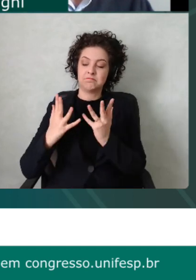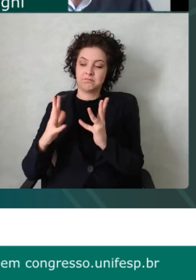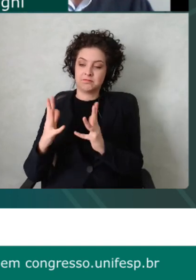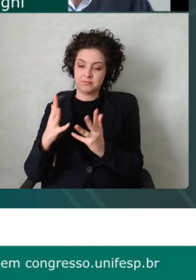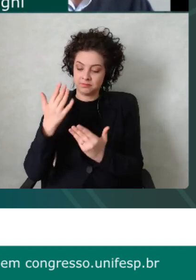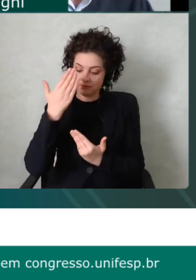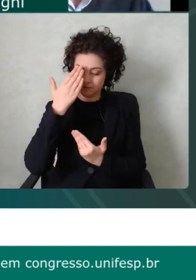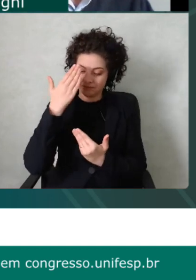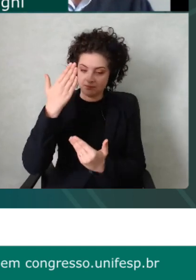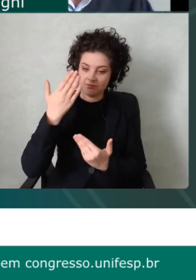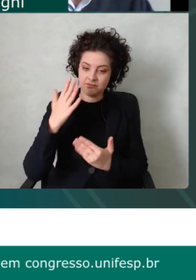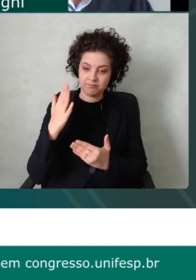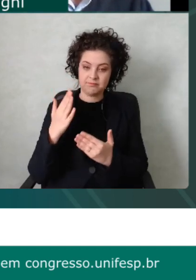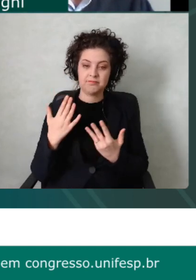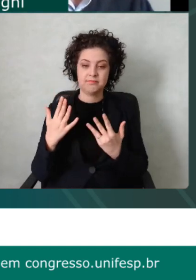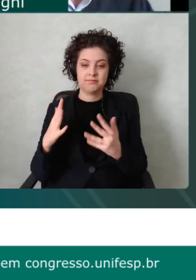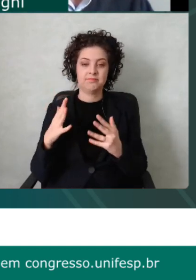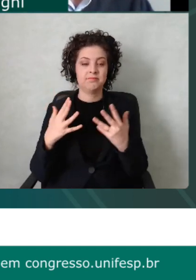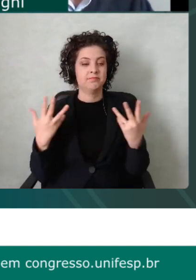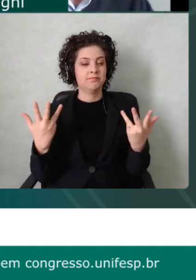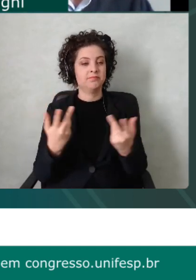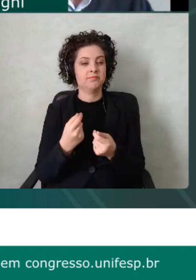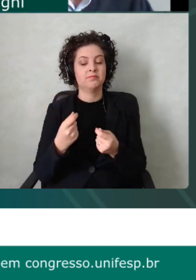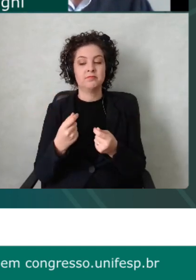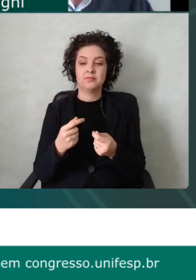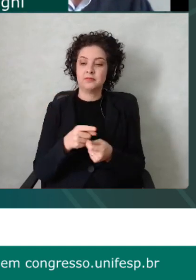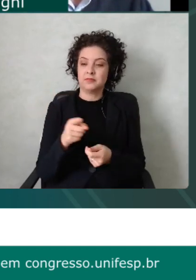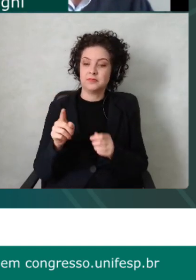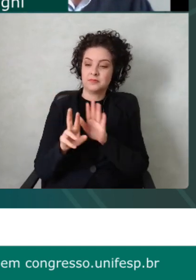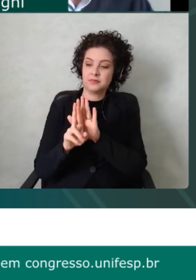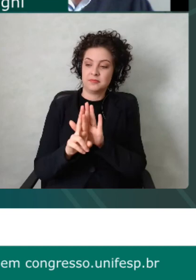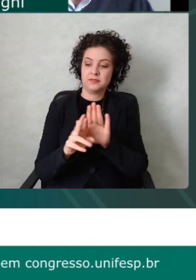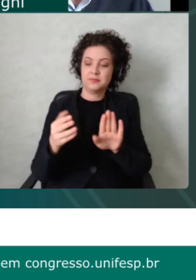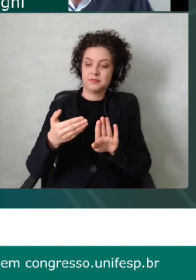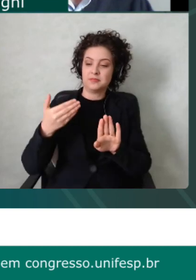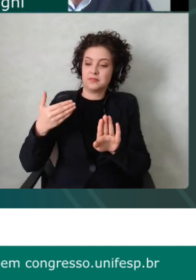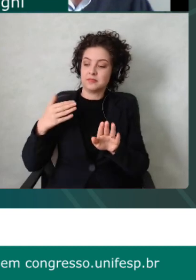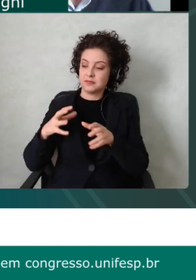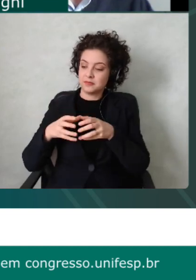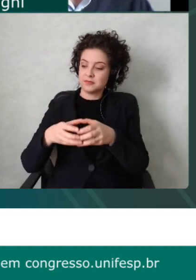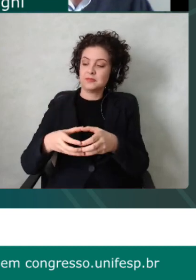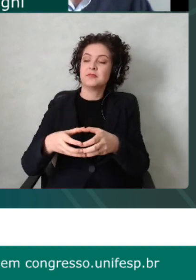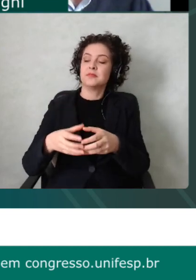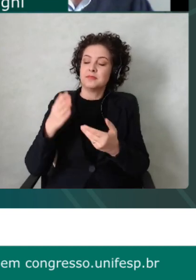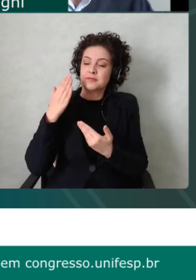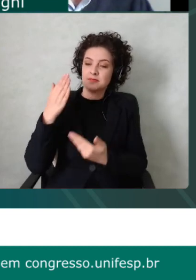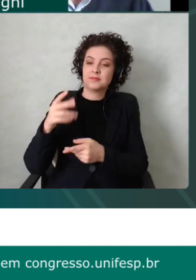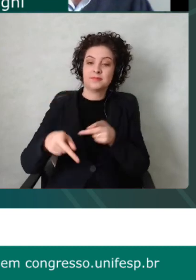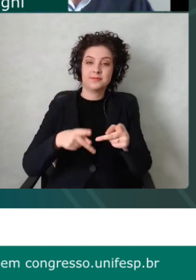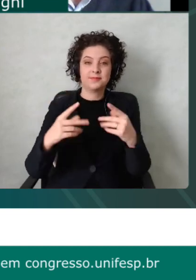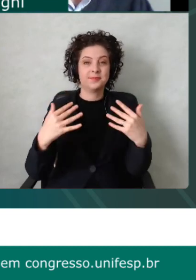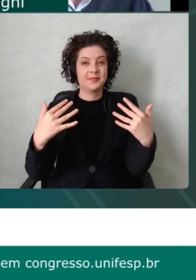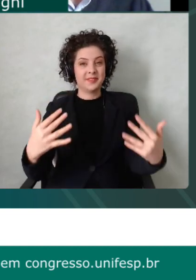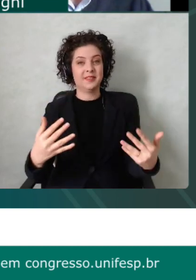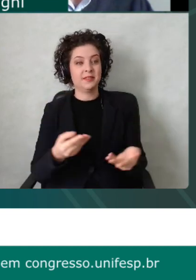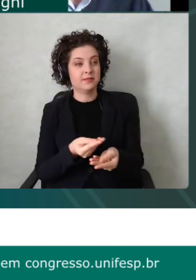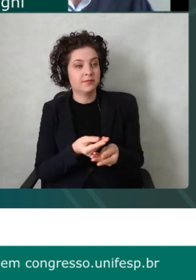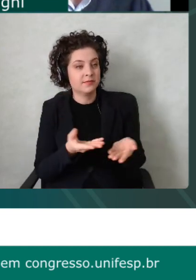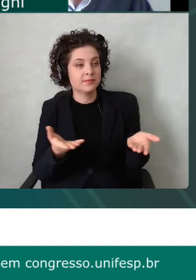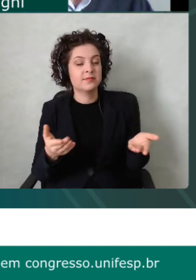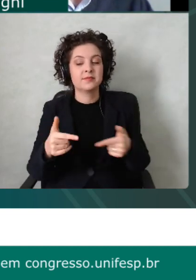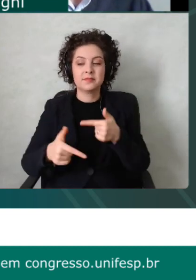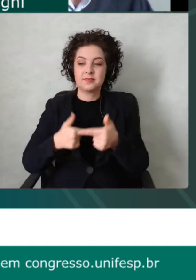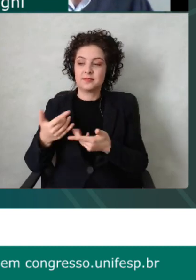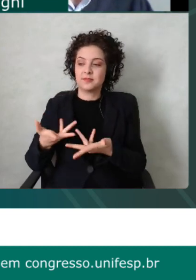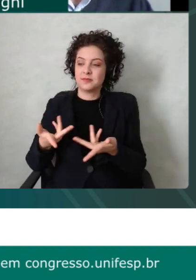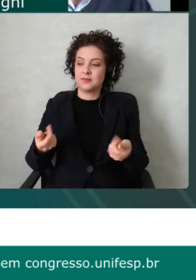gente agradece em nome de todas essas pessoas aqui que estão assistindo e de toda a população que é beneficiada por esse trabalho de vocês. É